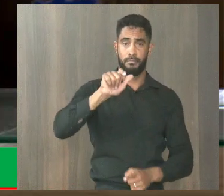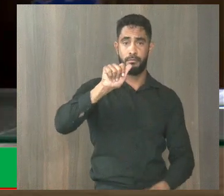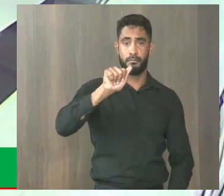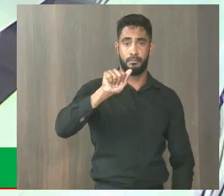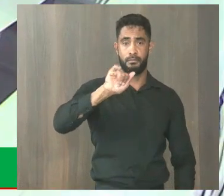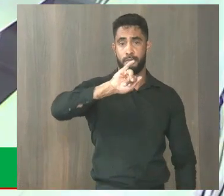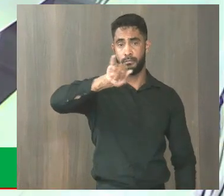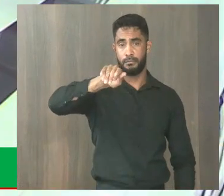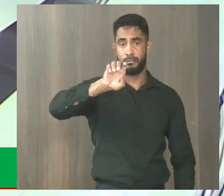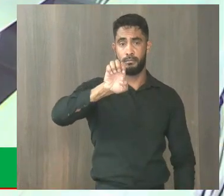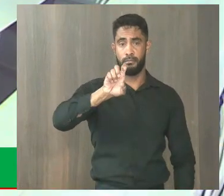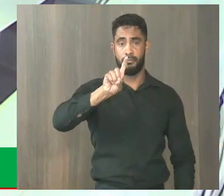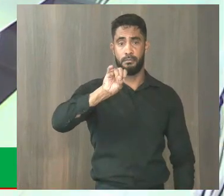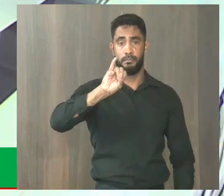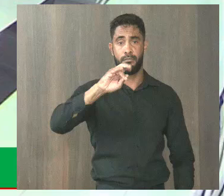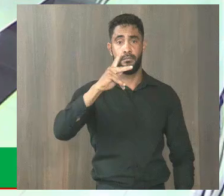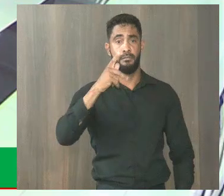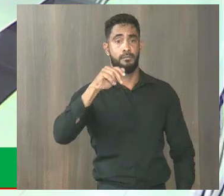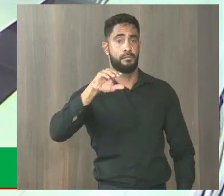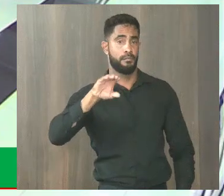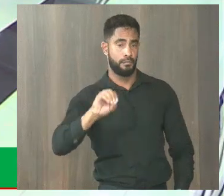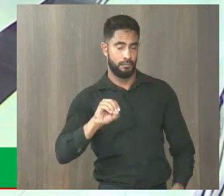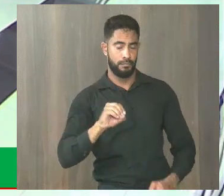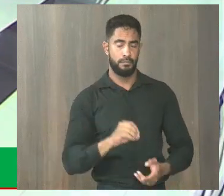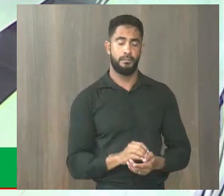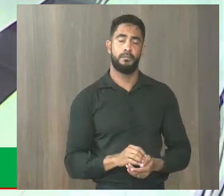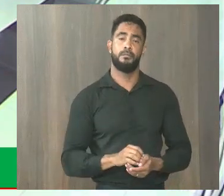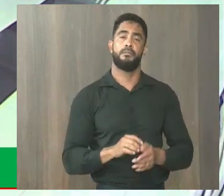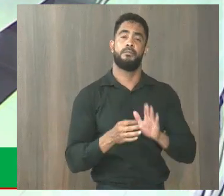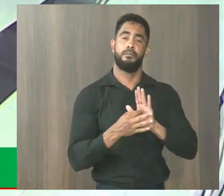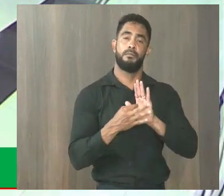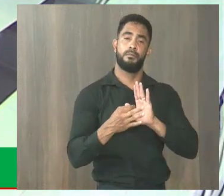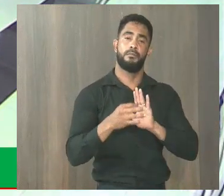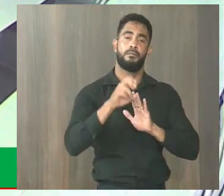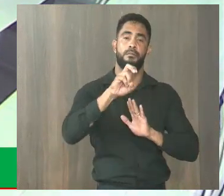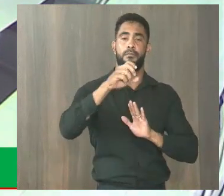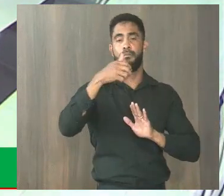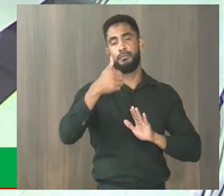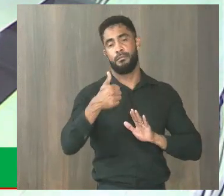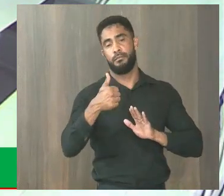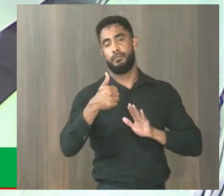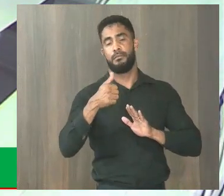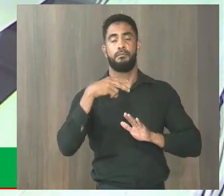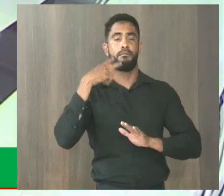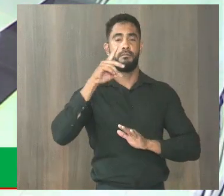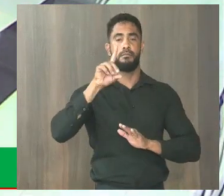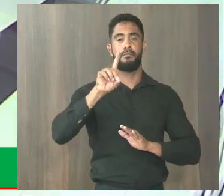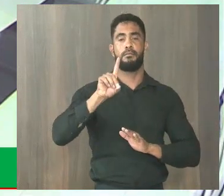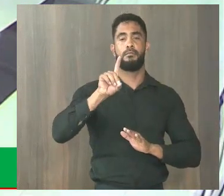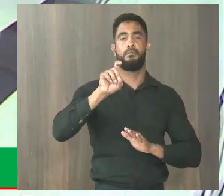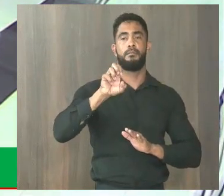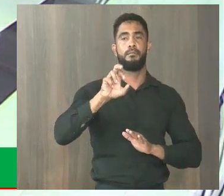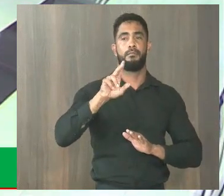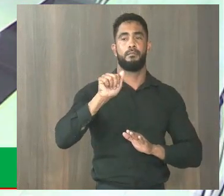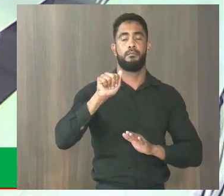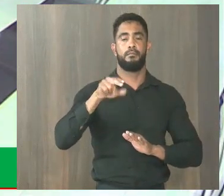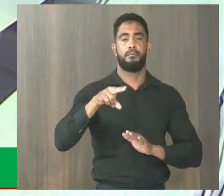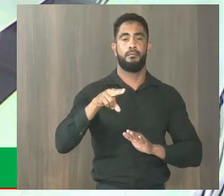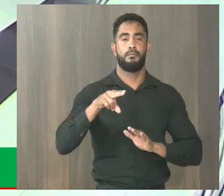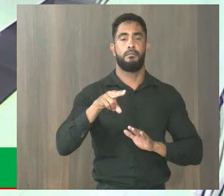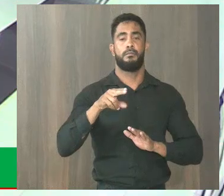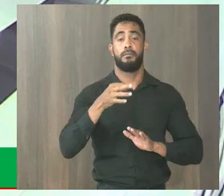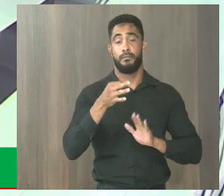Feijão Bravo. Indicação de necessidade 051 de 2024, de autoria do vereador Derlan Miranda. Sugere